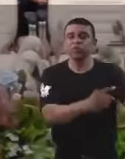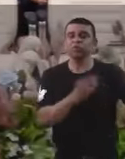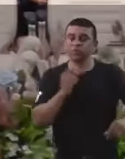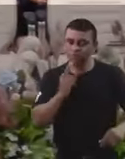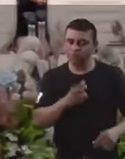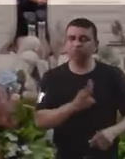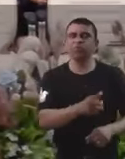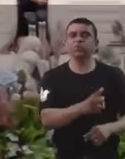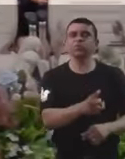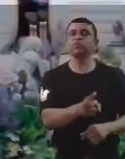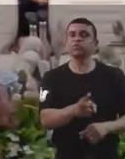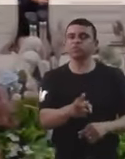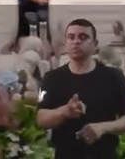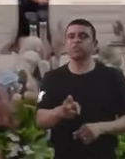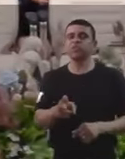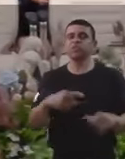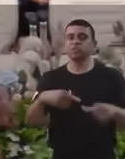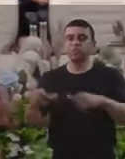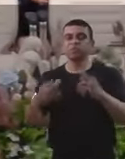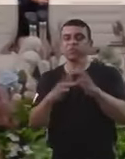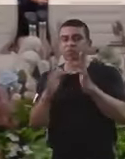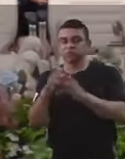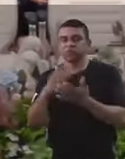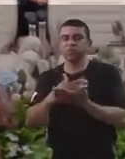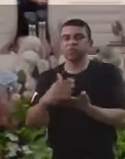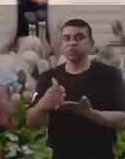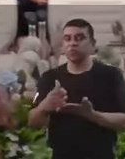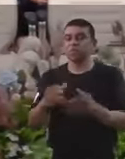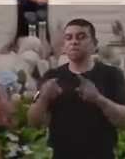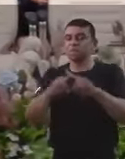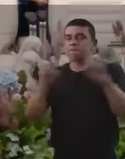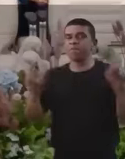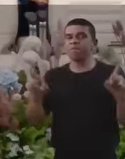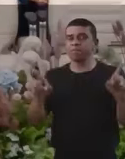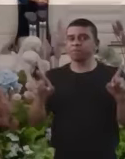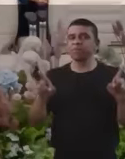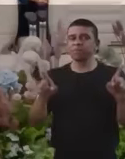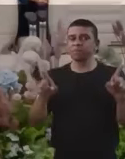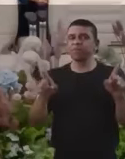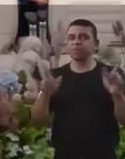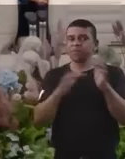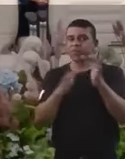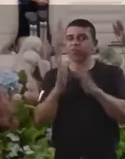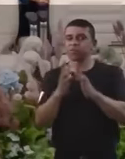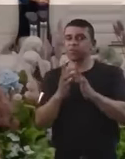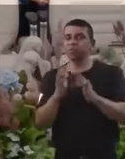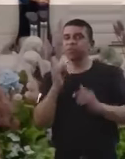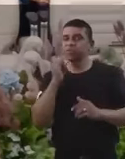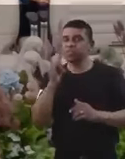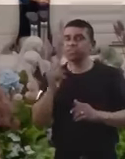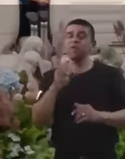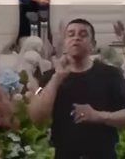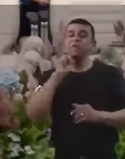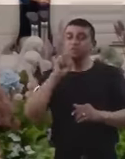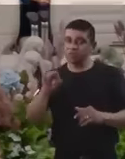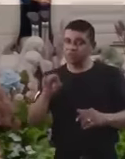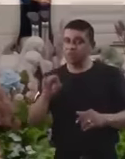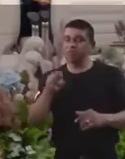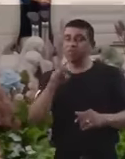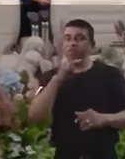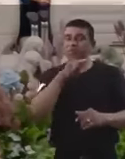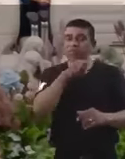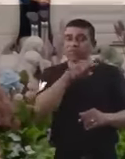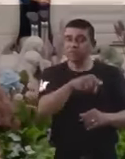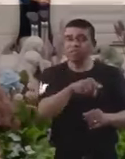o discipulado é assim, ó, se vocês me negarem quando vier a dor, se vocês me negarem quando vier a luta,